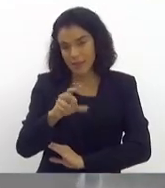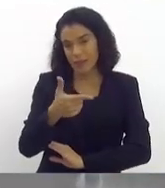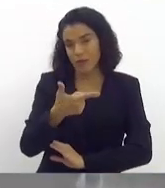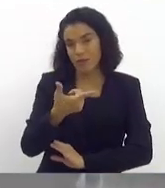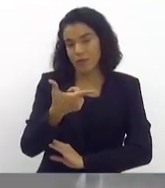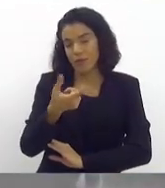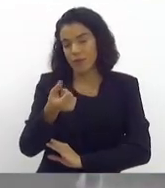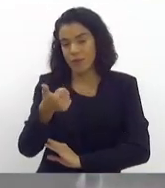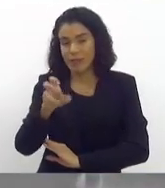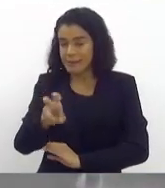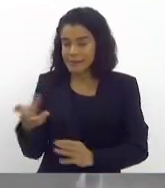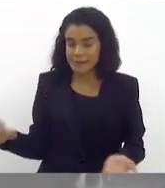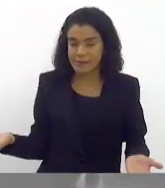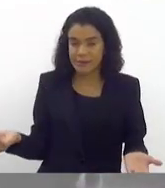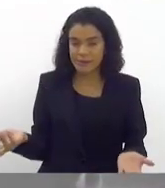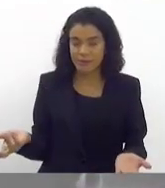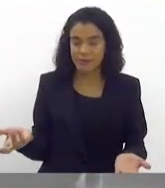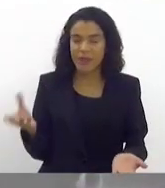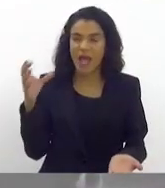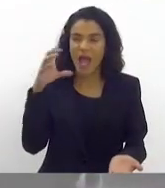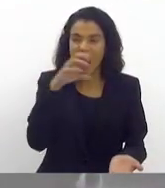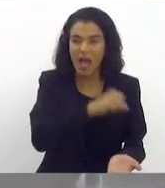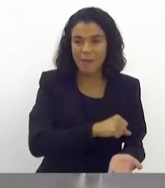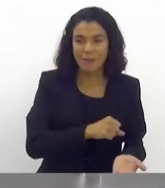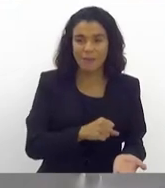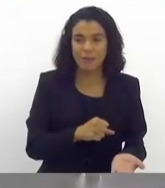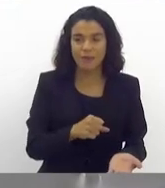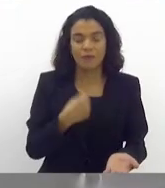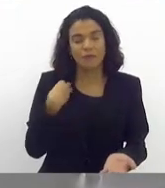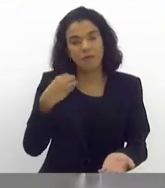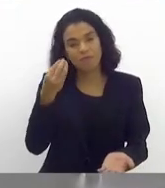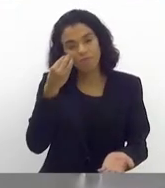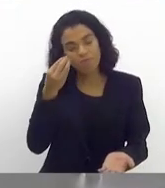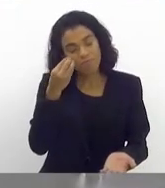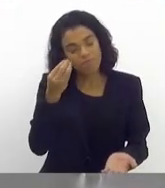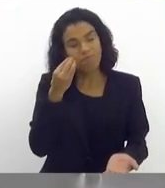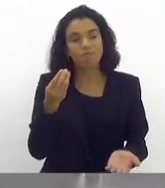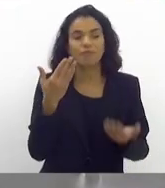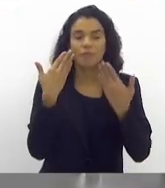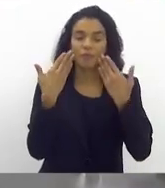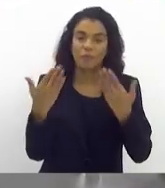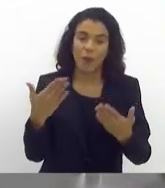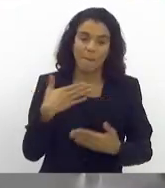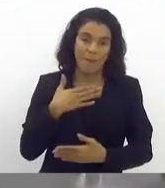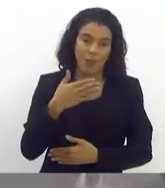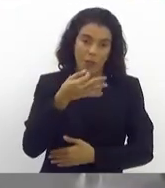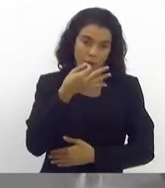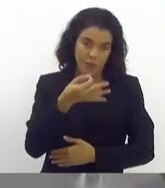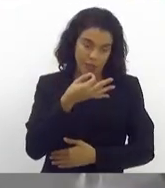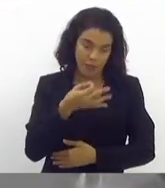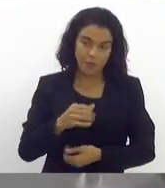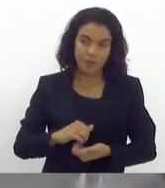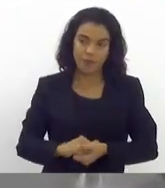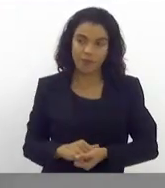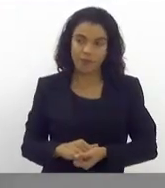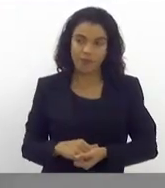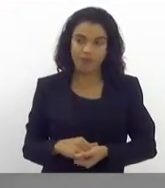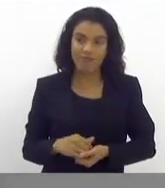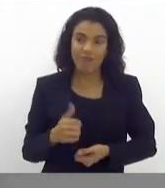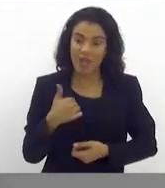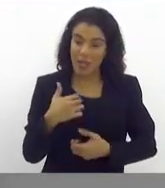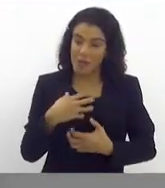Obrigado, presidente. Aqui, muito rapidamente, vou tentar aqui expressar aqui um pouco a minha opinião, né? Eu fico até